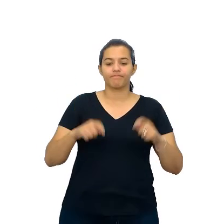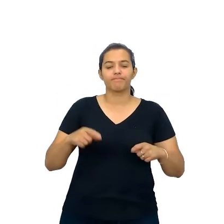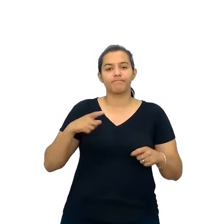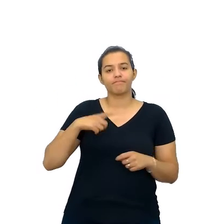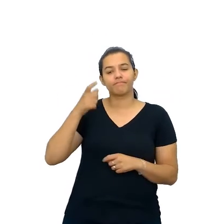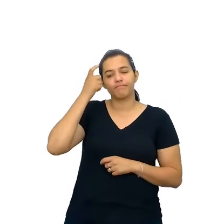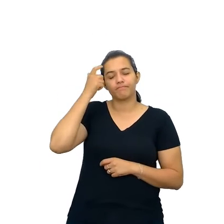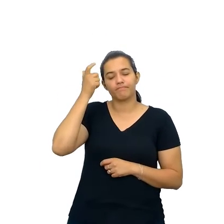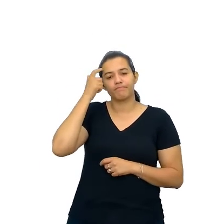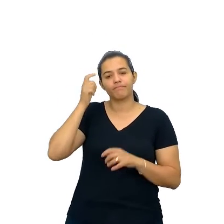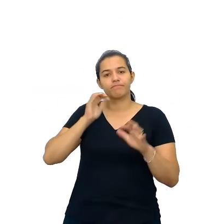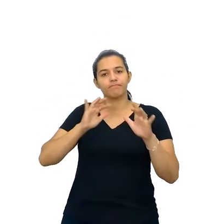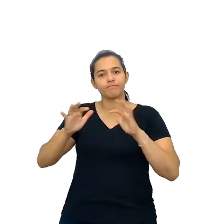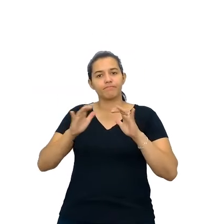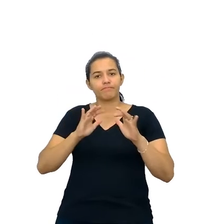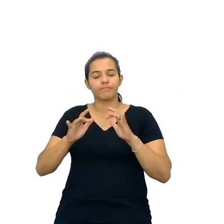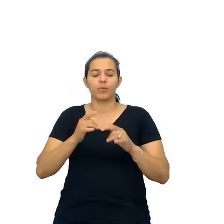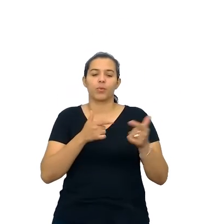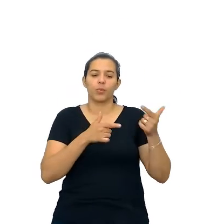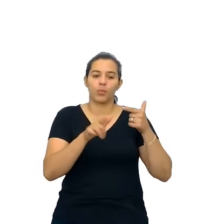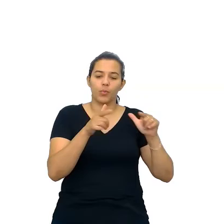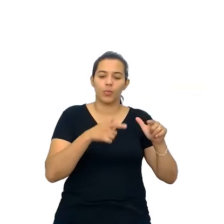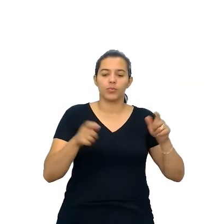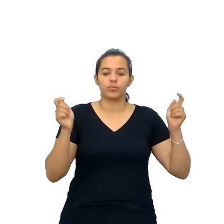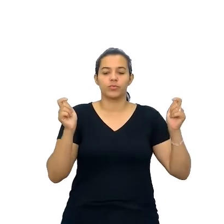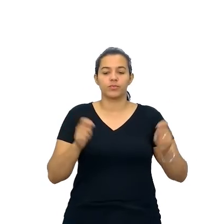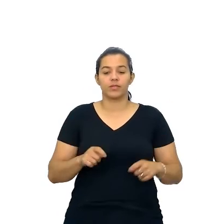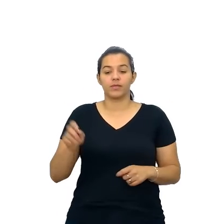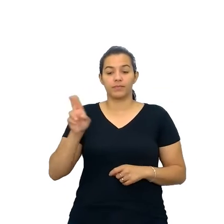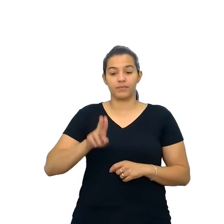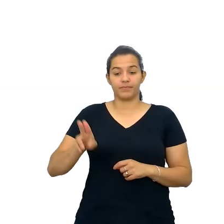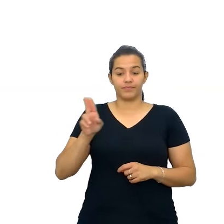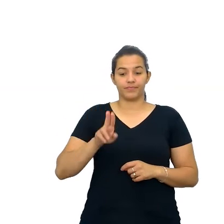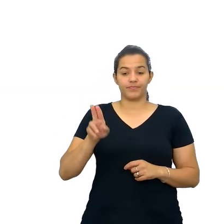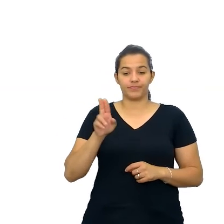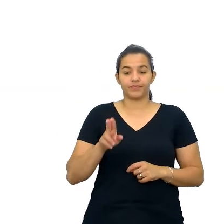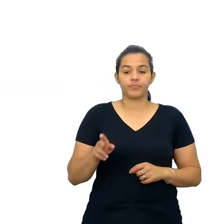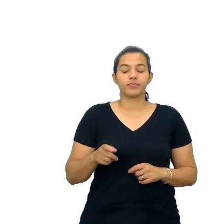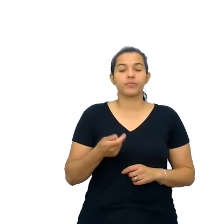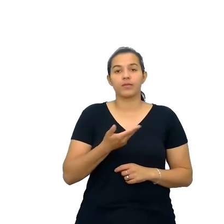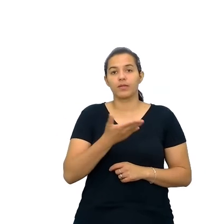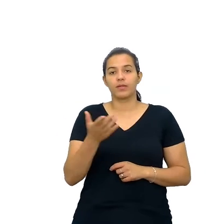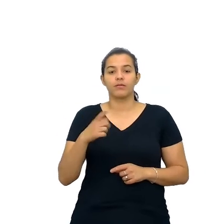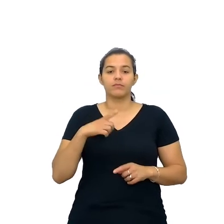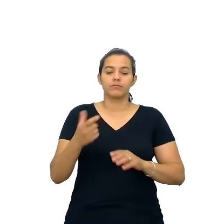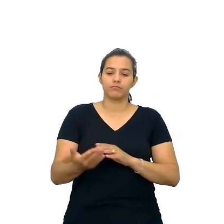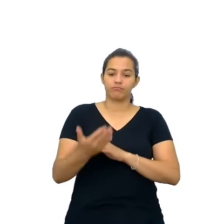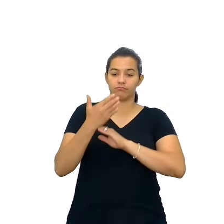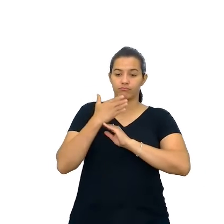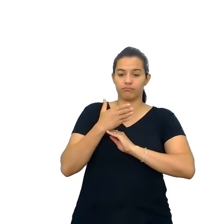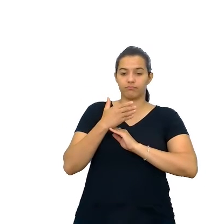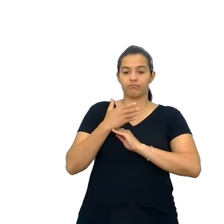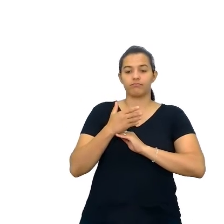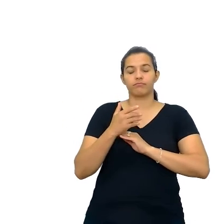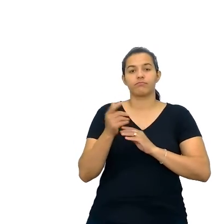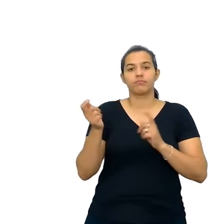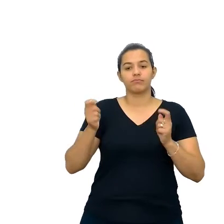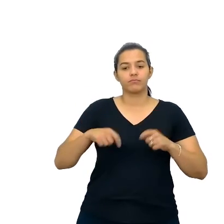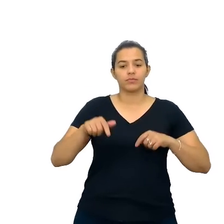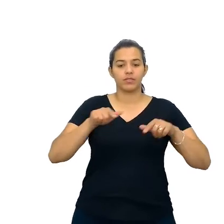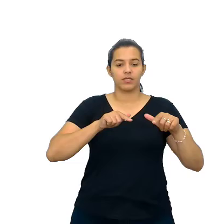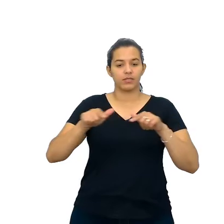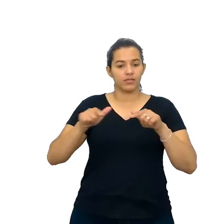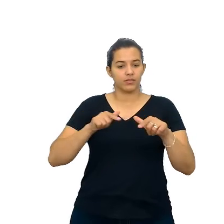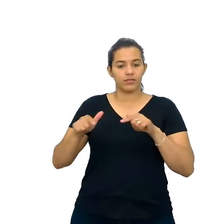mental, nós temos outros artifícios, né, para que nós possamos trabalhar